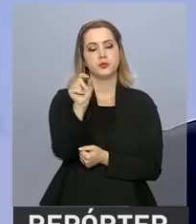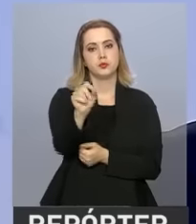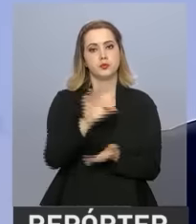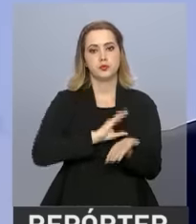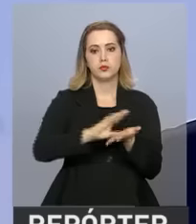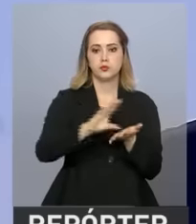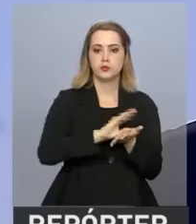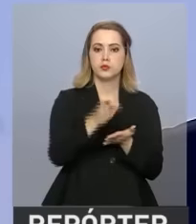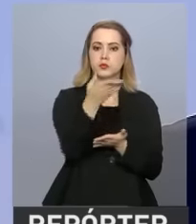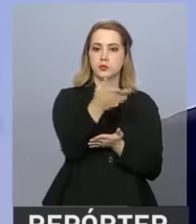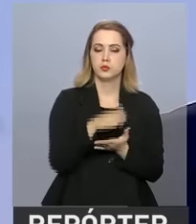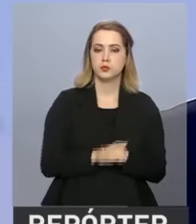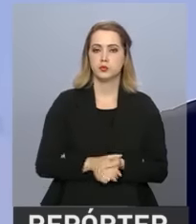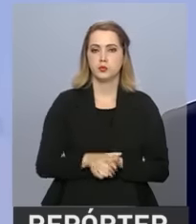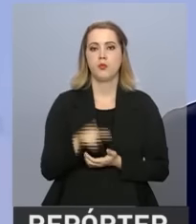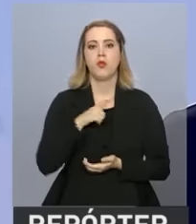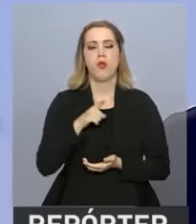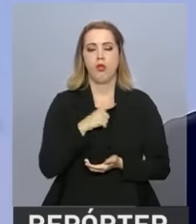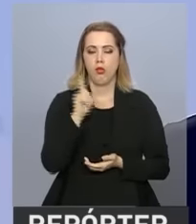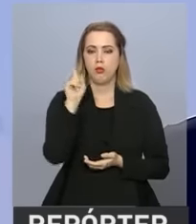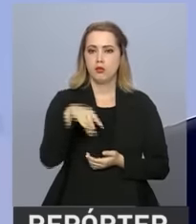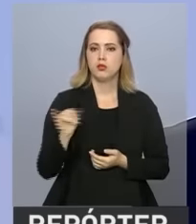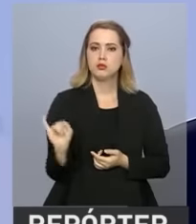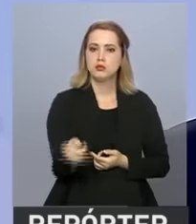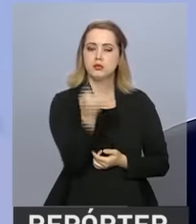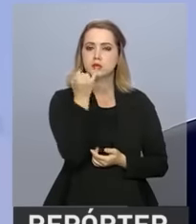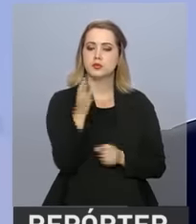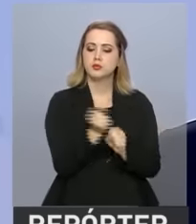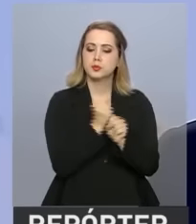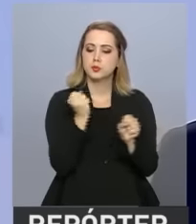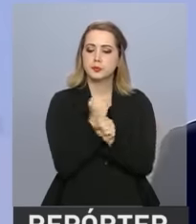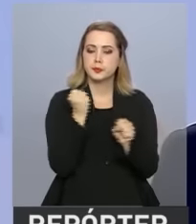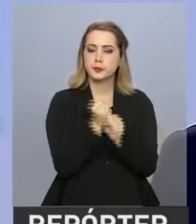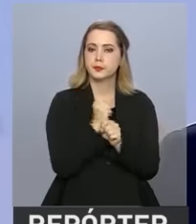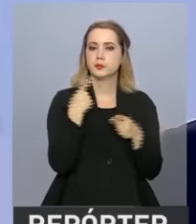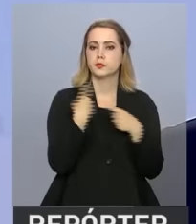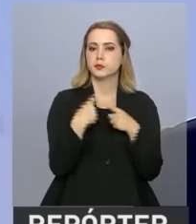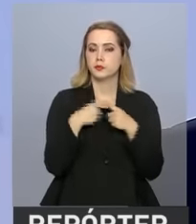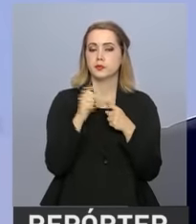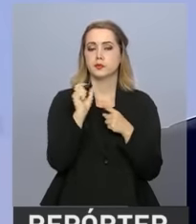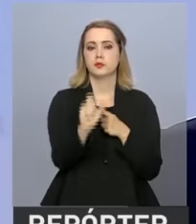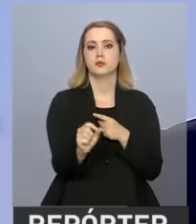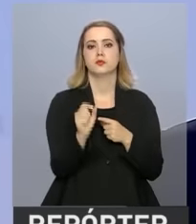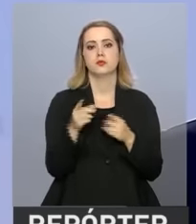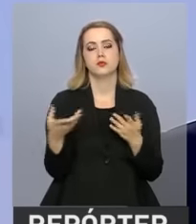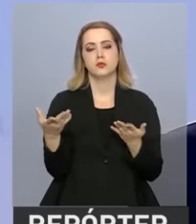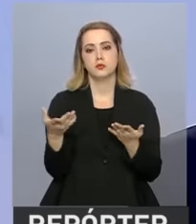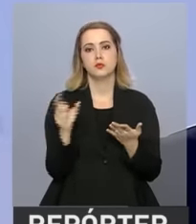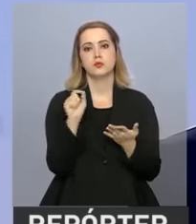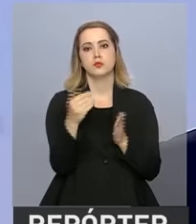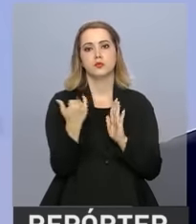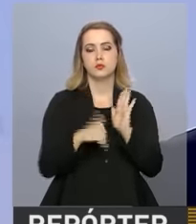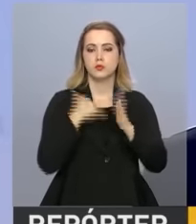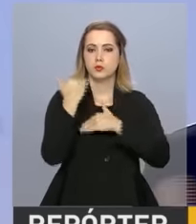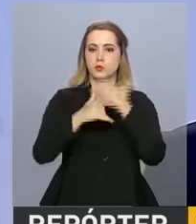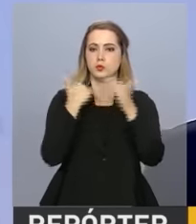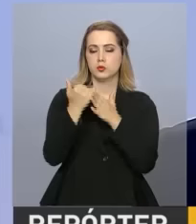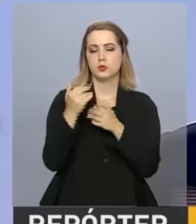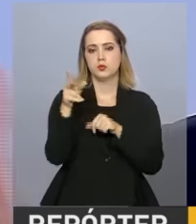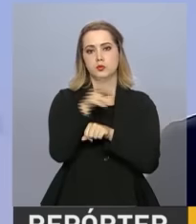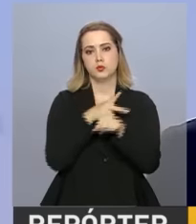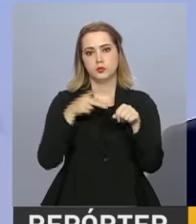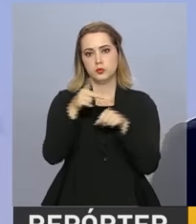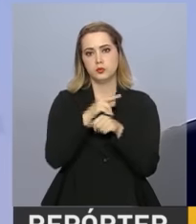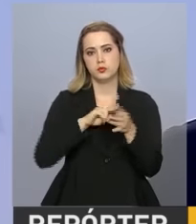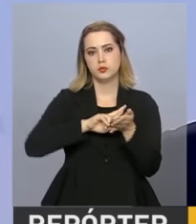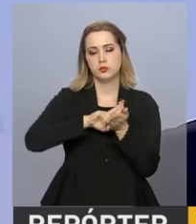Acreditamos que as oportunidades para investimento em infraestrutura no Brasil são muito grandes, exatamente porque o crescimento do país em